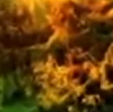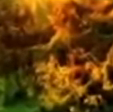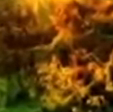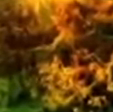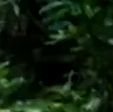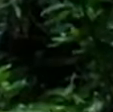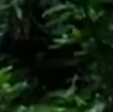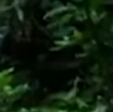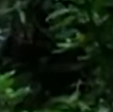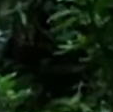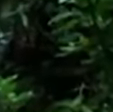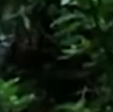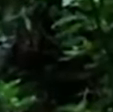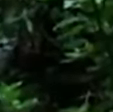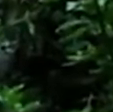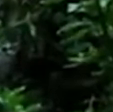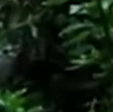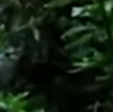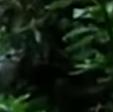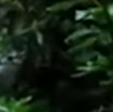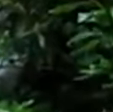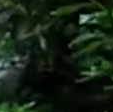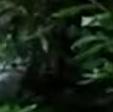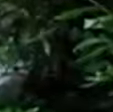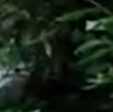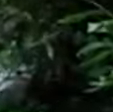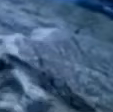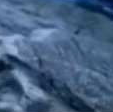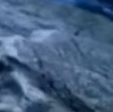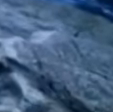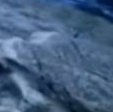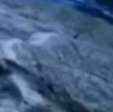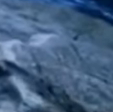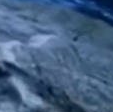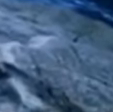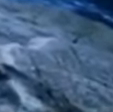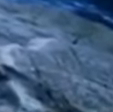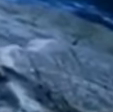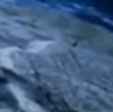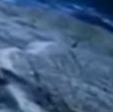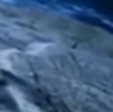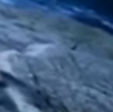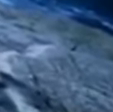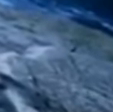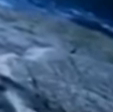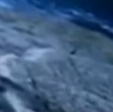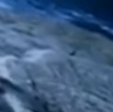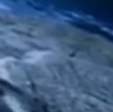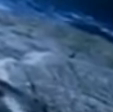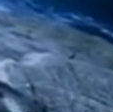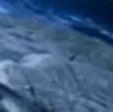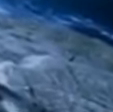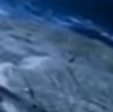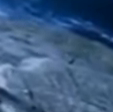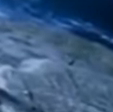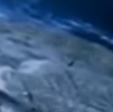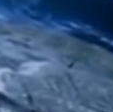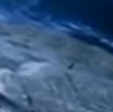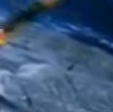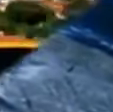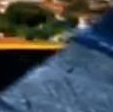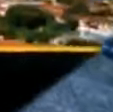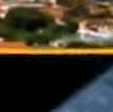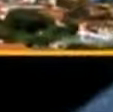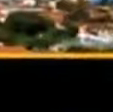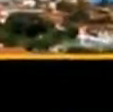deve contar pra cascata saber que ela fica mais linda ao